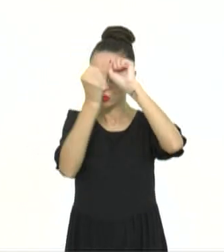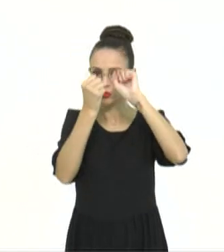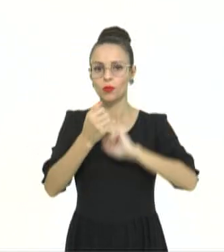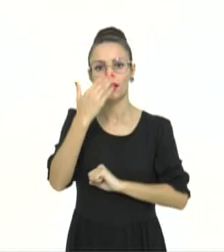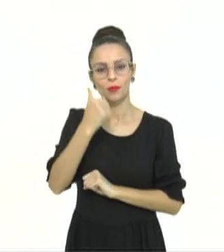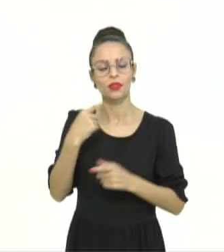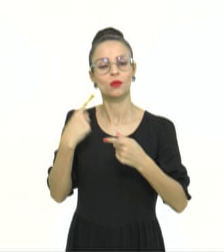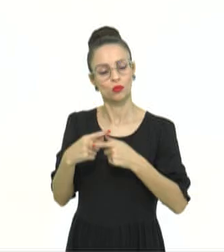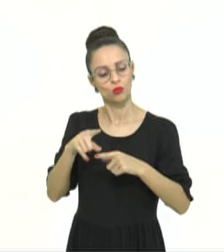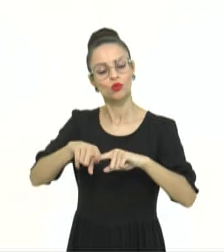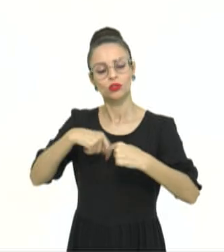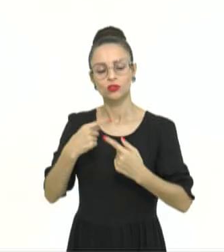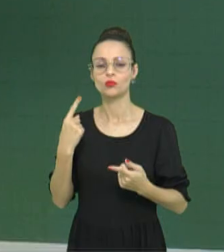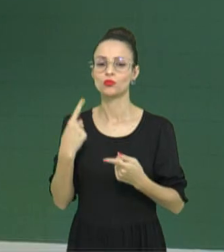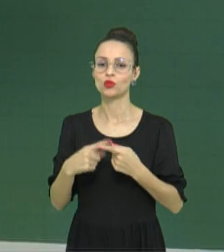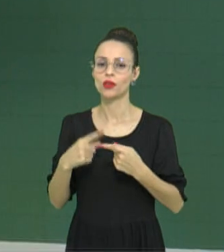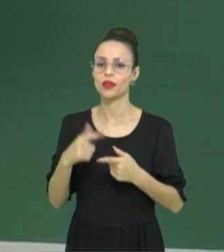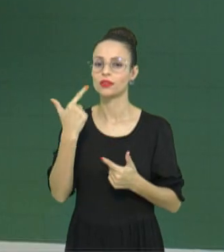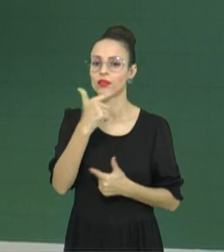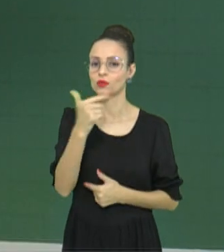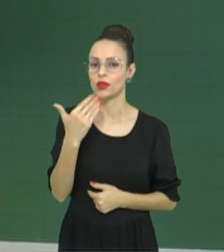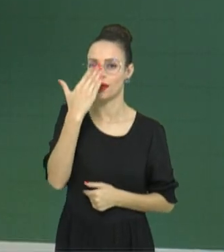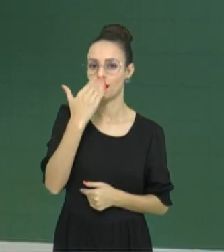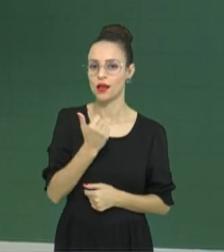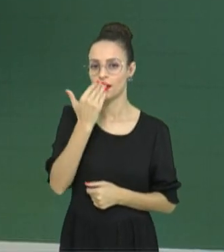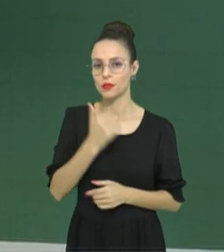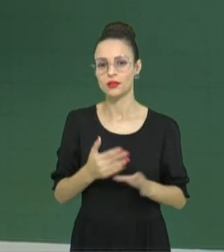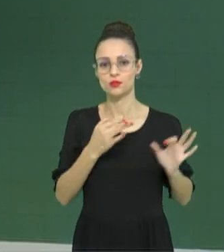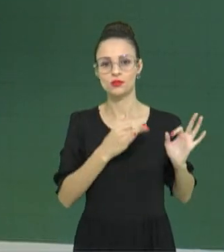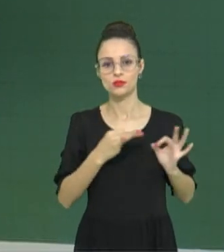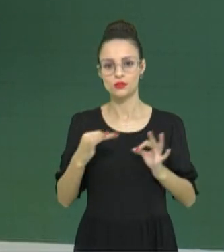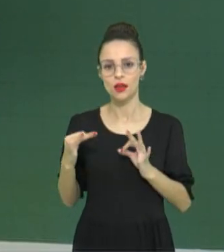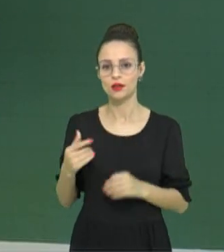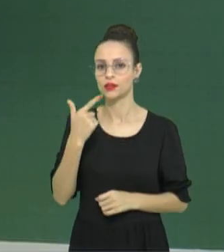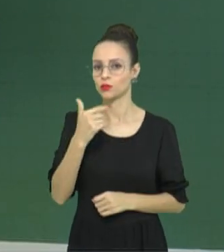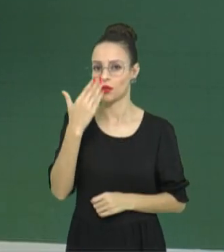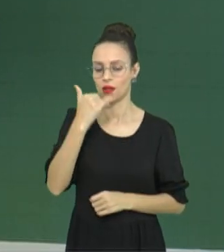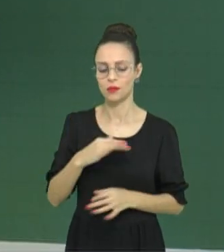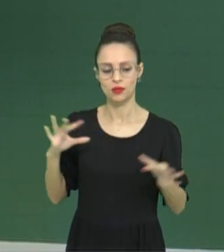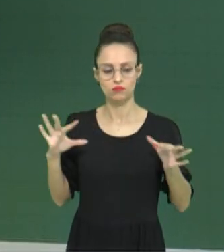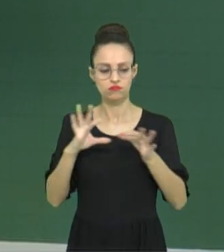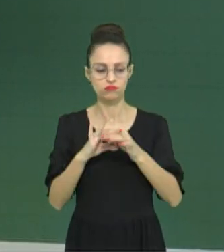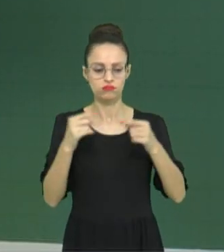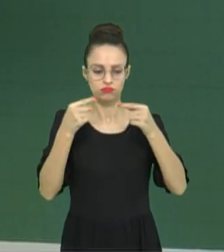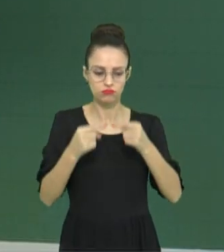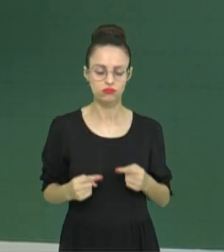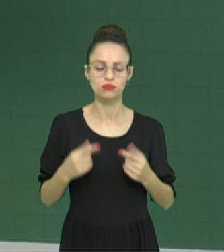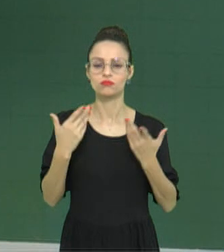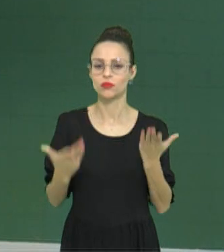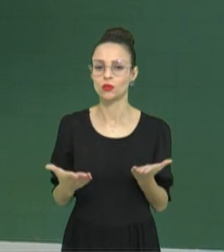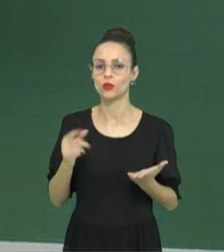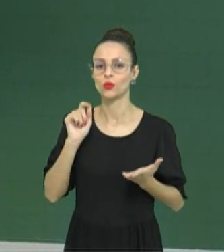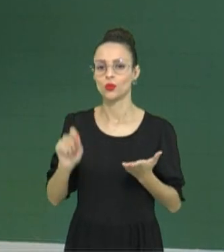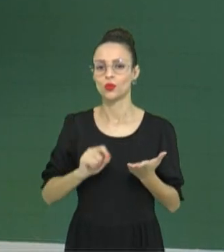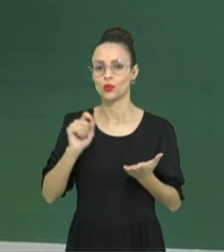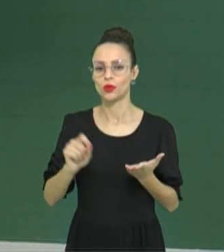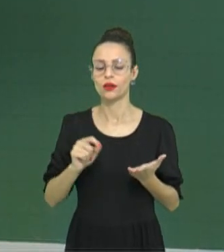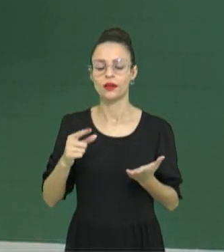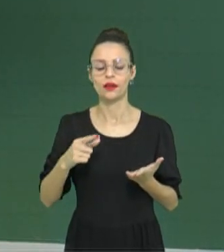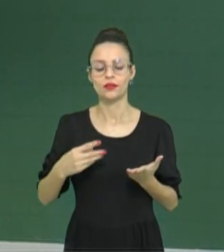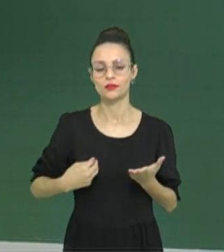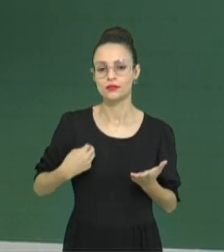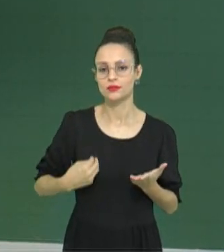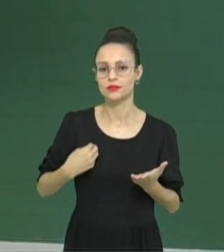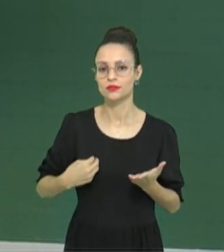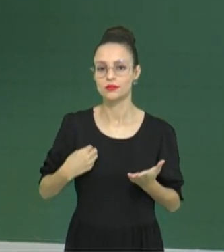isso, porque a gente não tem uma alimentação correta, uma alimentação adequada, a gente acaba aí chegando num estado